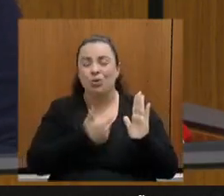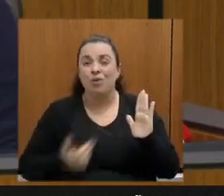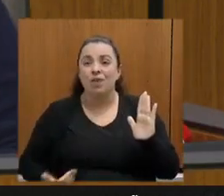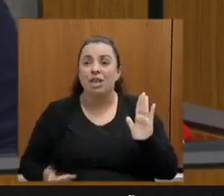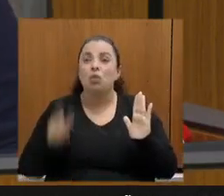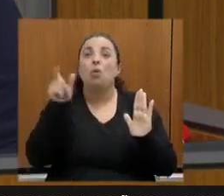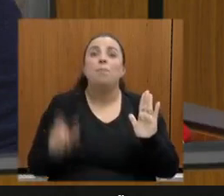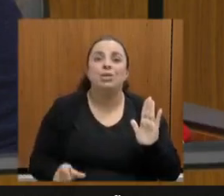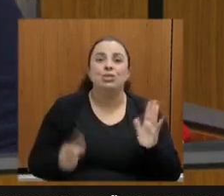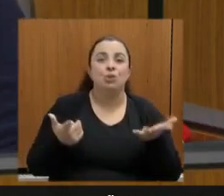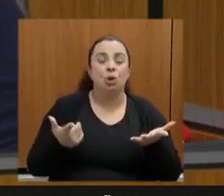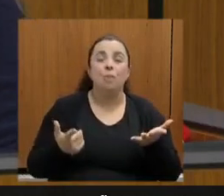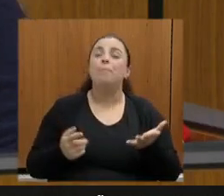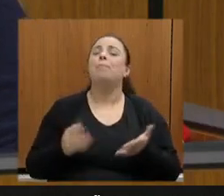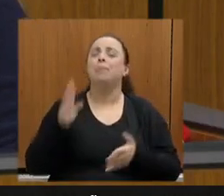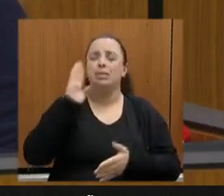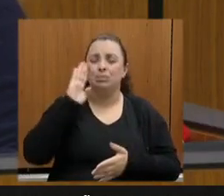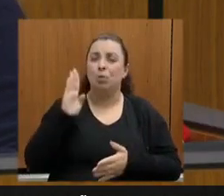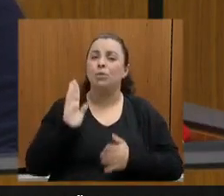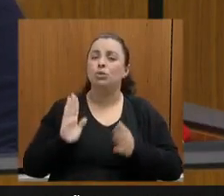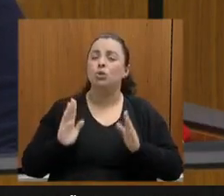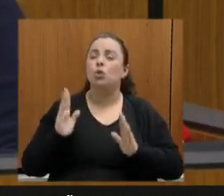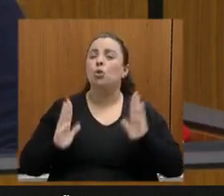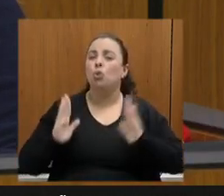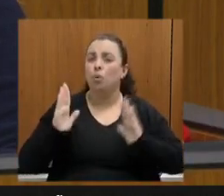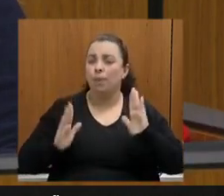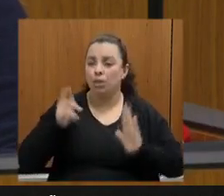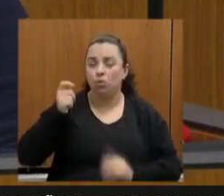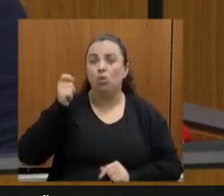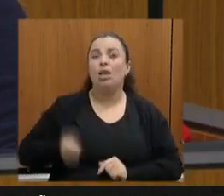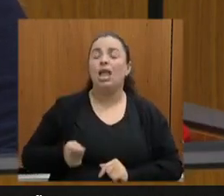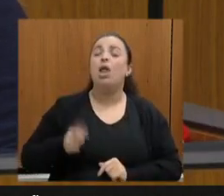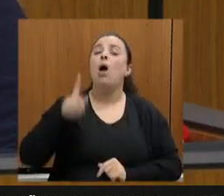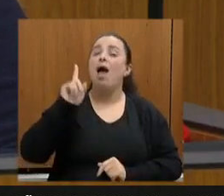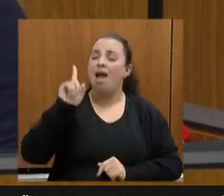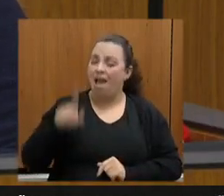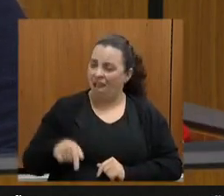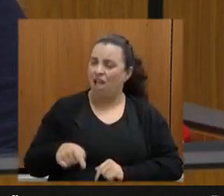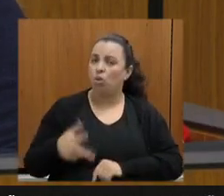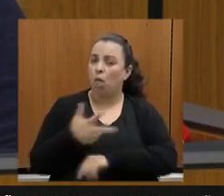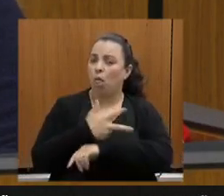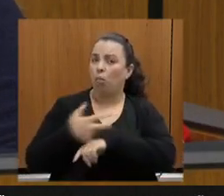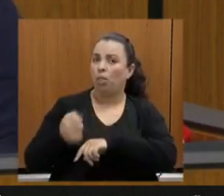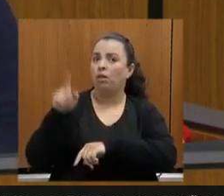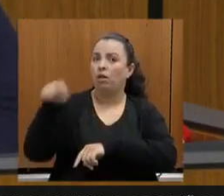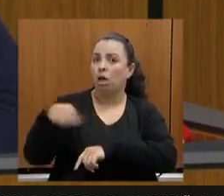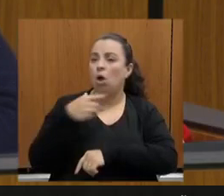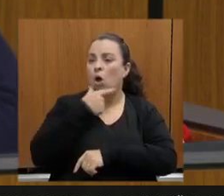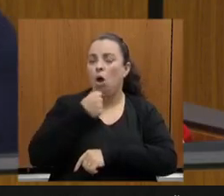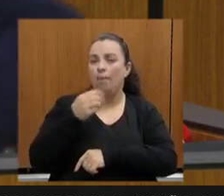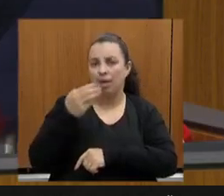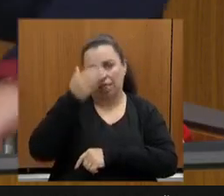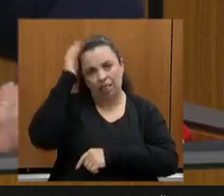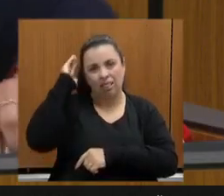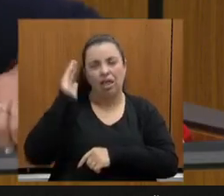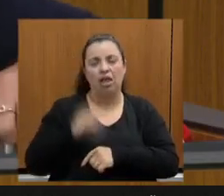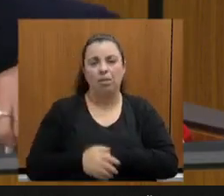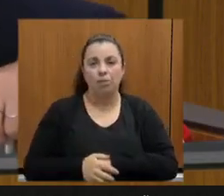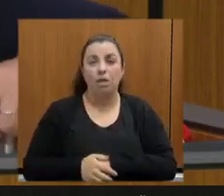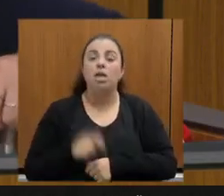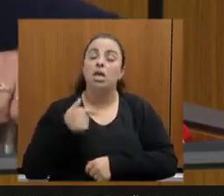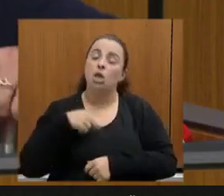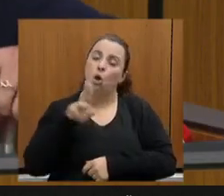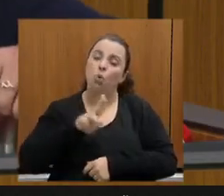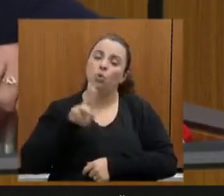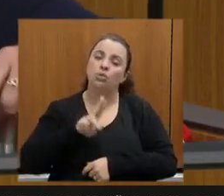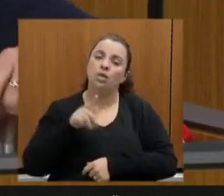foi no período do ilegítimo Michel Temer é eu utilizei o tempo Presidente para fazer o encaminhamento da votação dos requerimentos